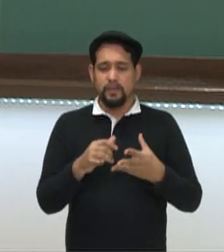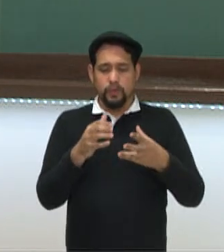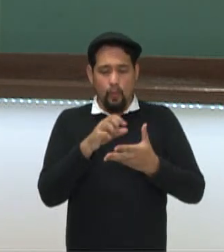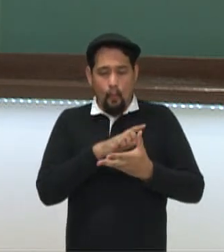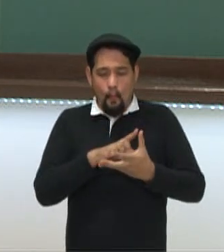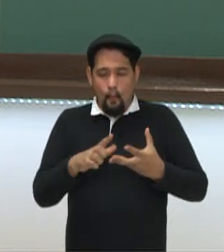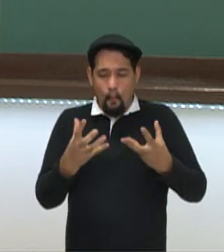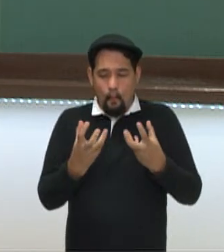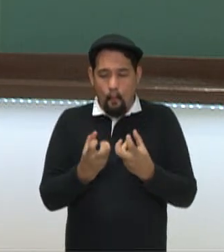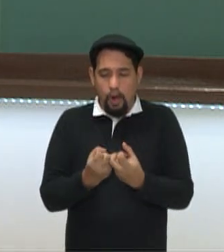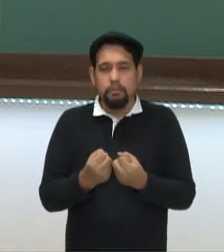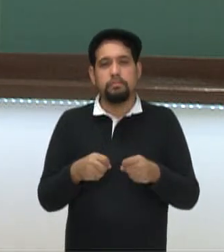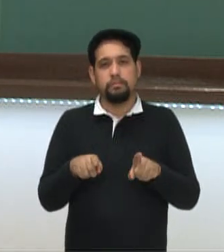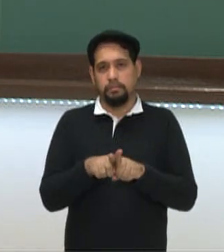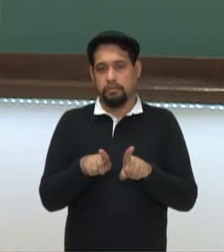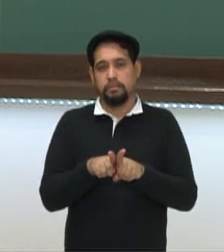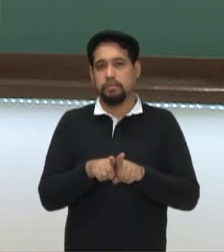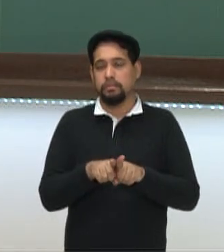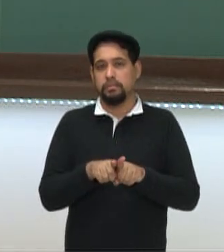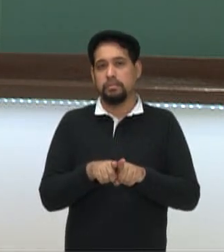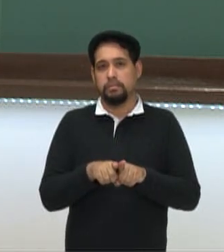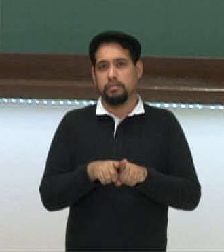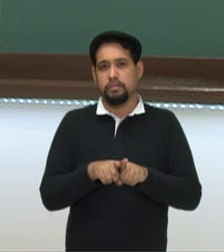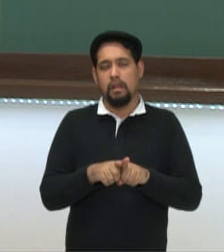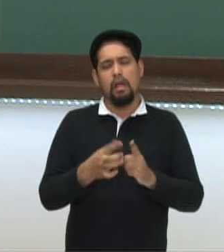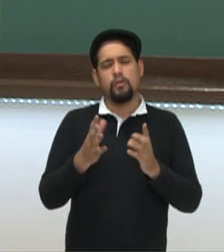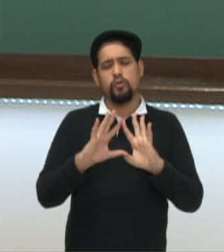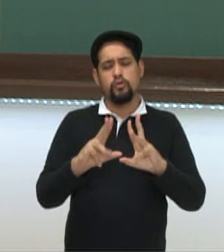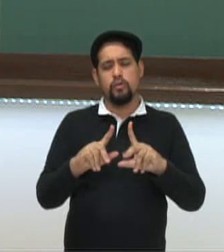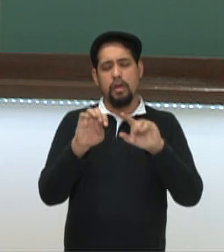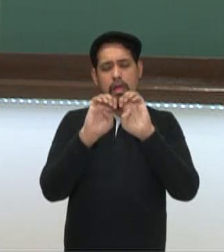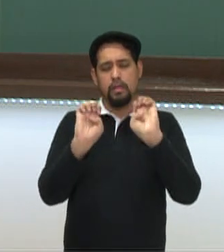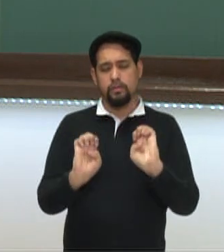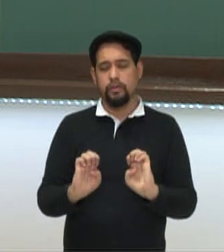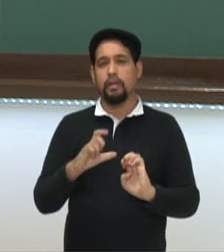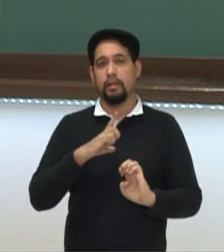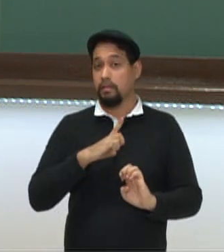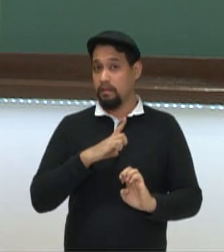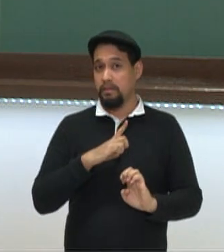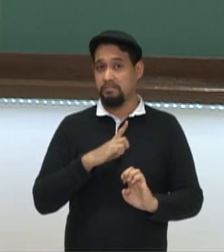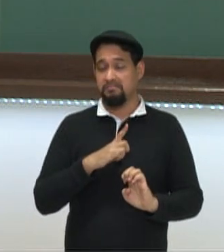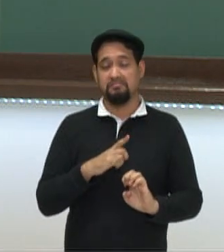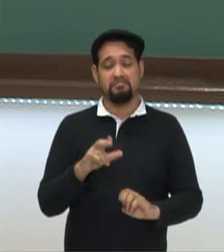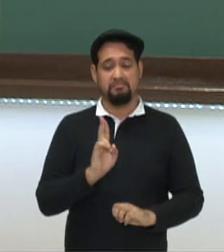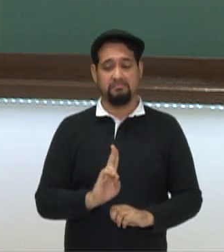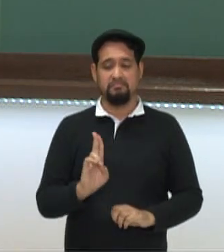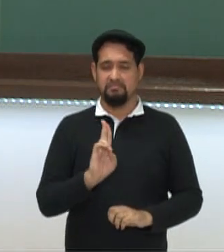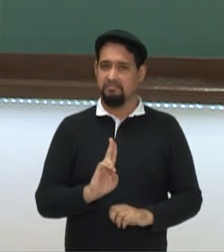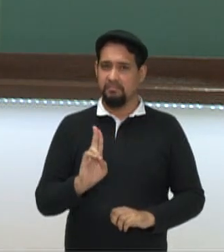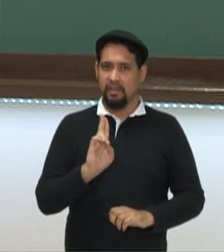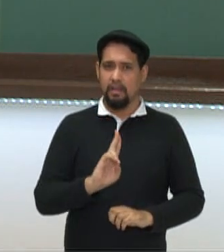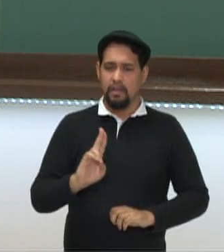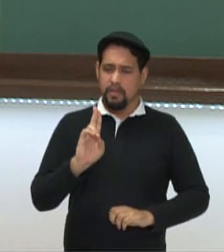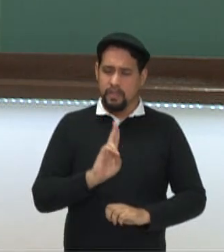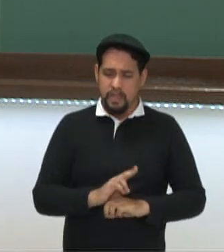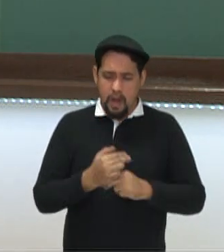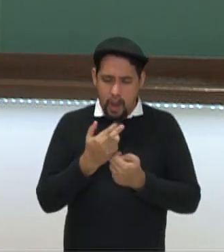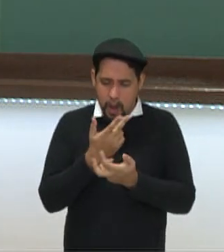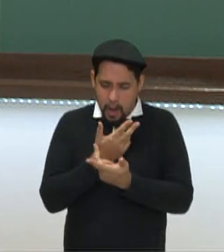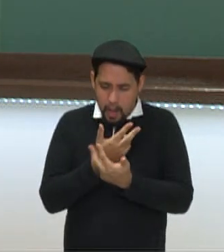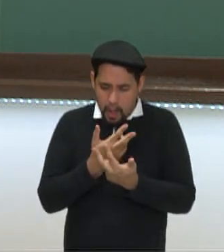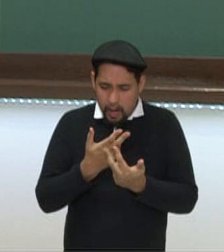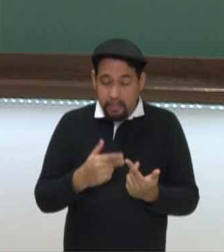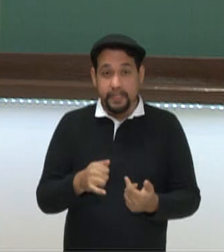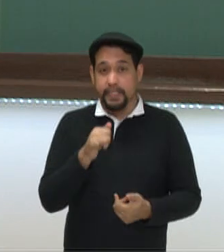vai desnaturar as estruturas orgânicas que compõem esses micro-organismos.